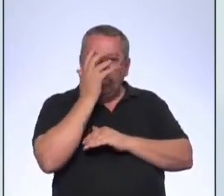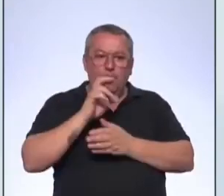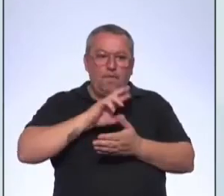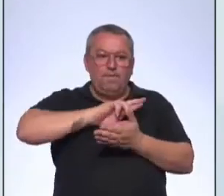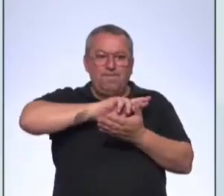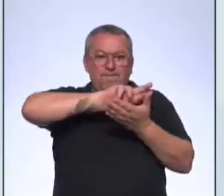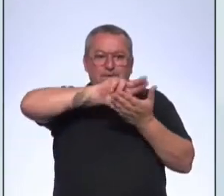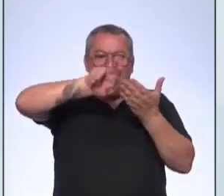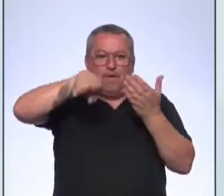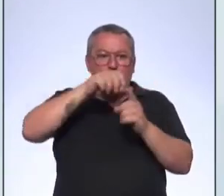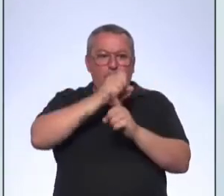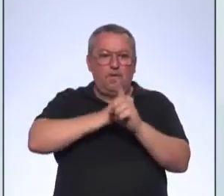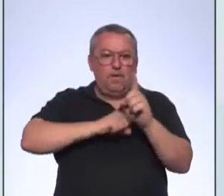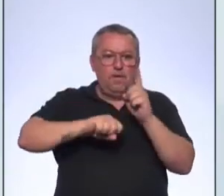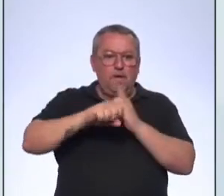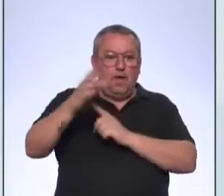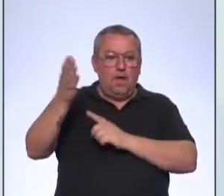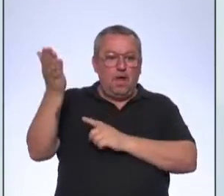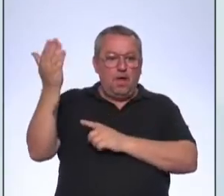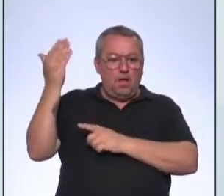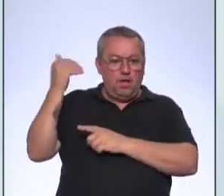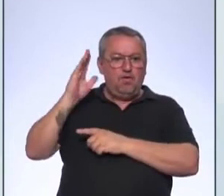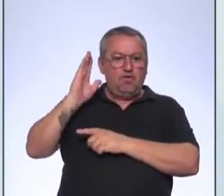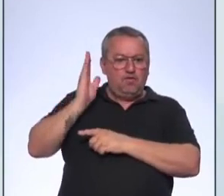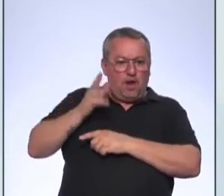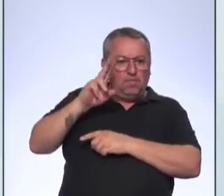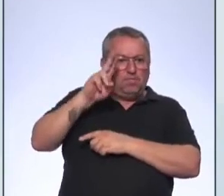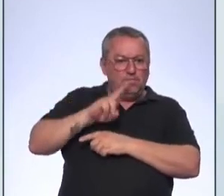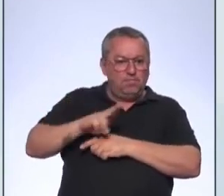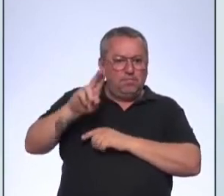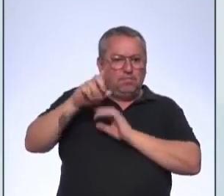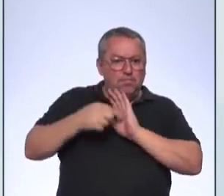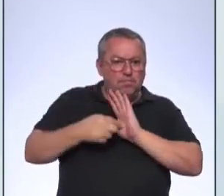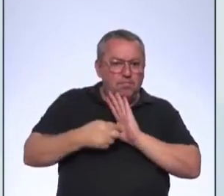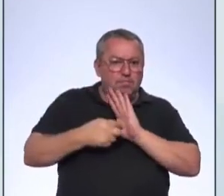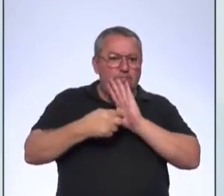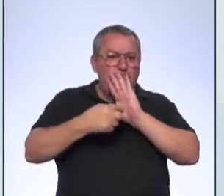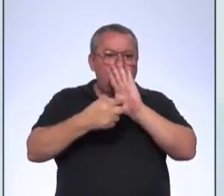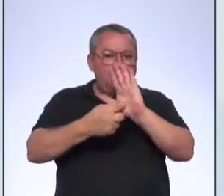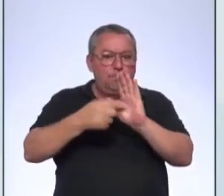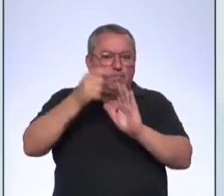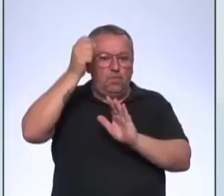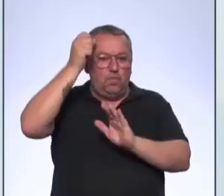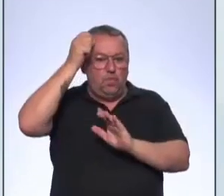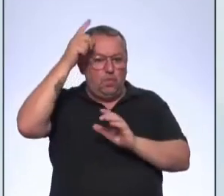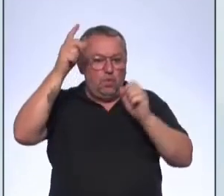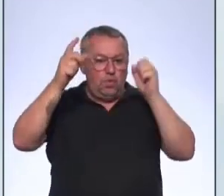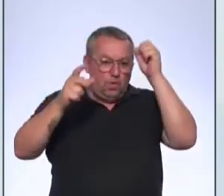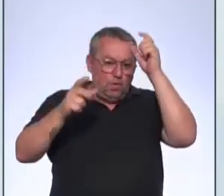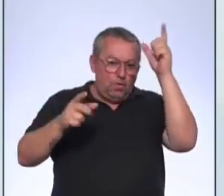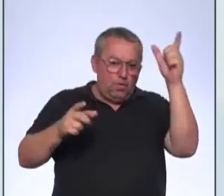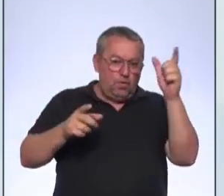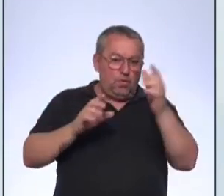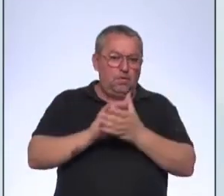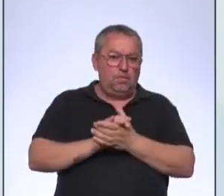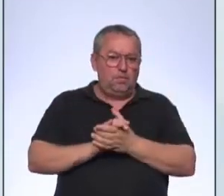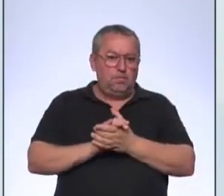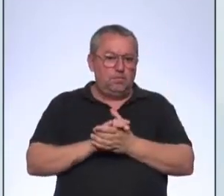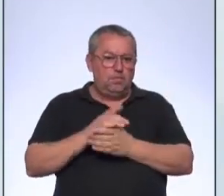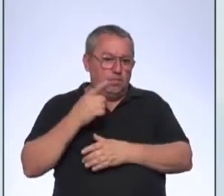máscaras, diversas sociedades antigas já as utilizavam para expressar traços de sua